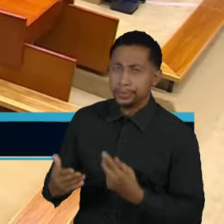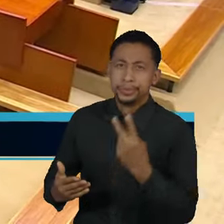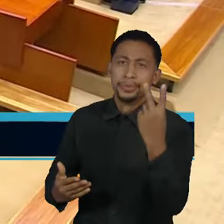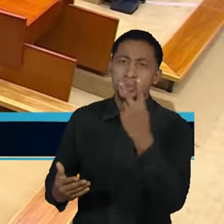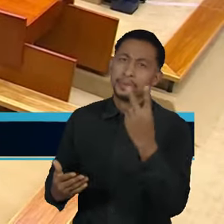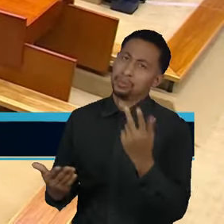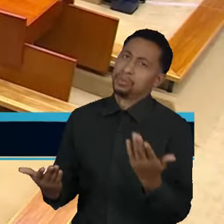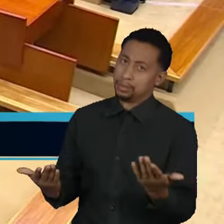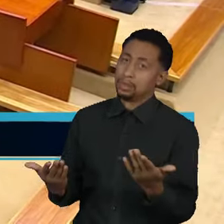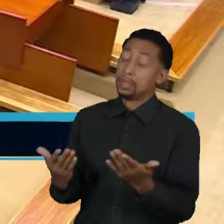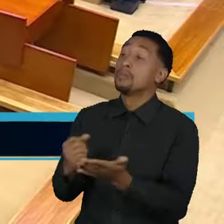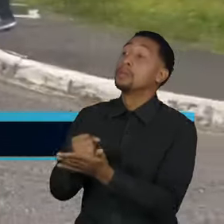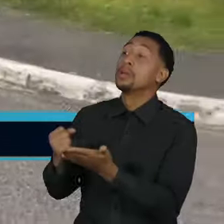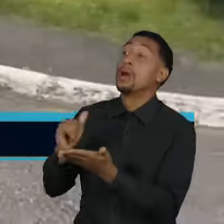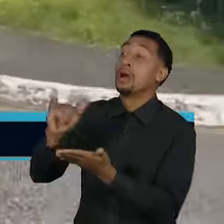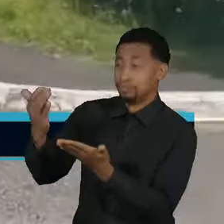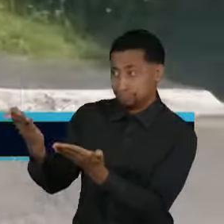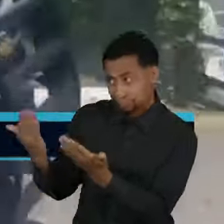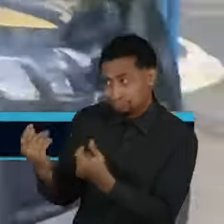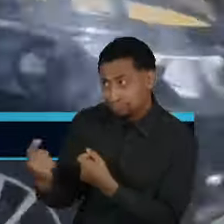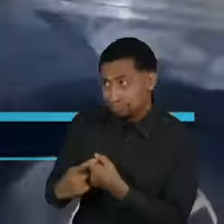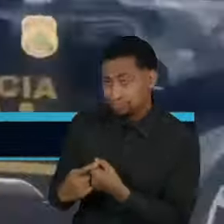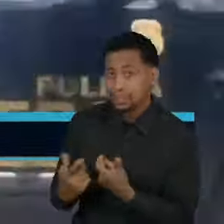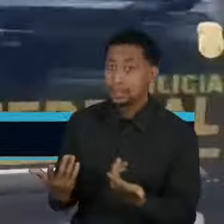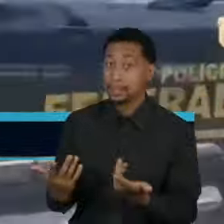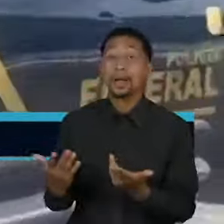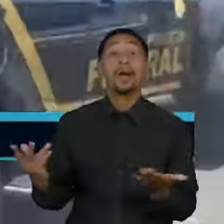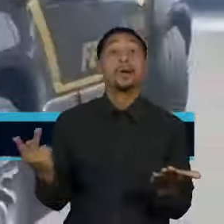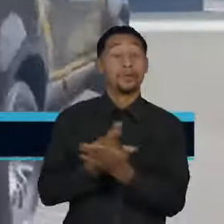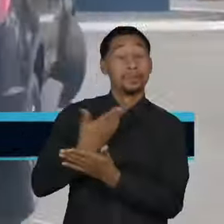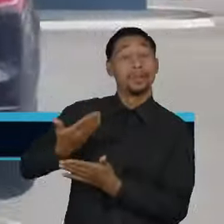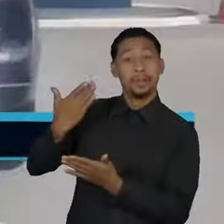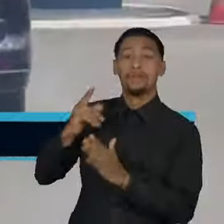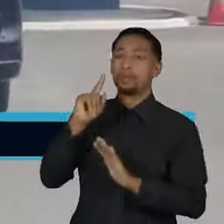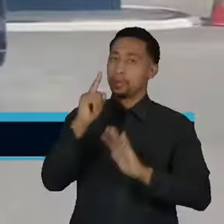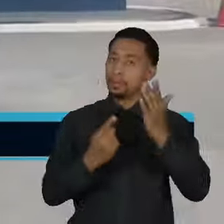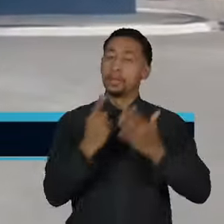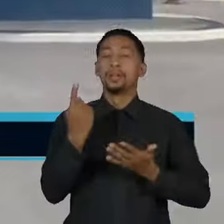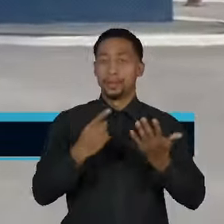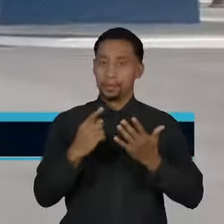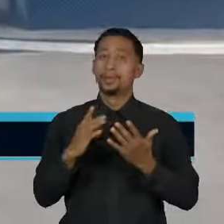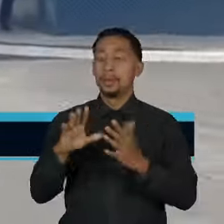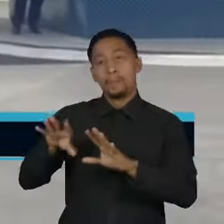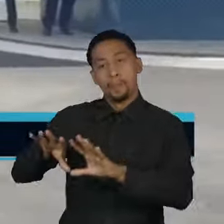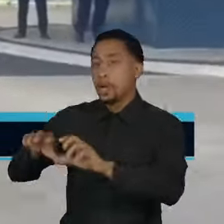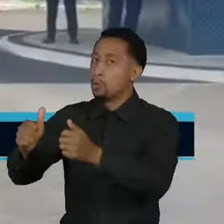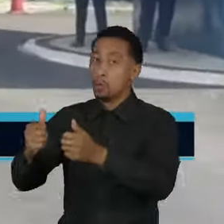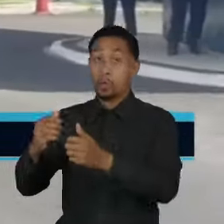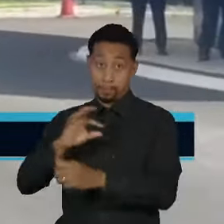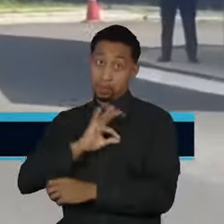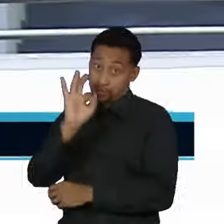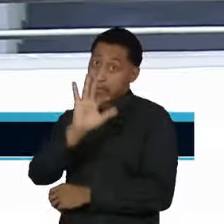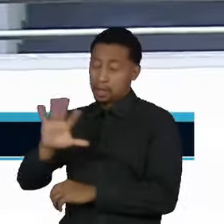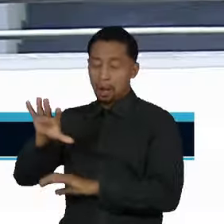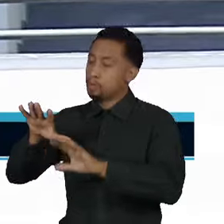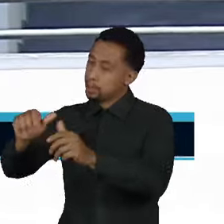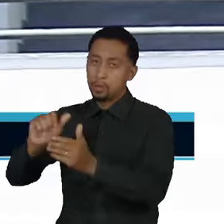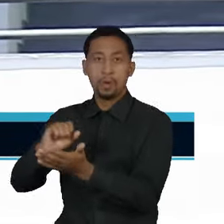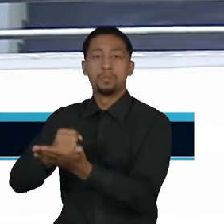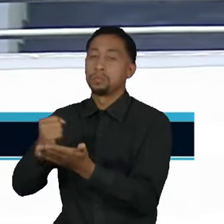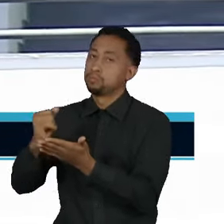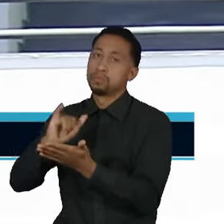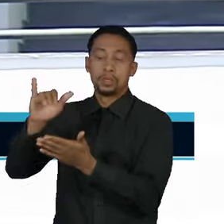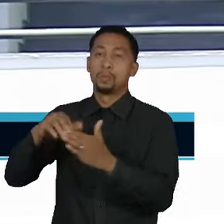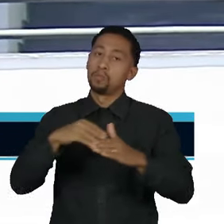a liberação do passaporte. O documento foi apreendido em fevereiro, a pedido da Polícia Federal na Operação Tempus Veritatis, que apura